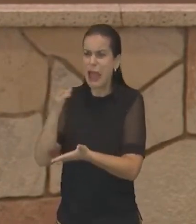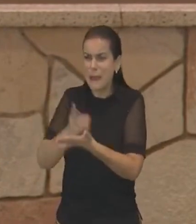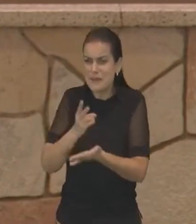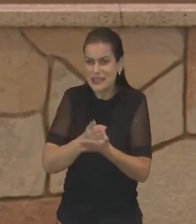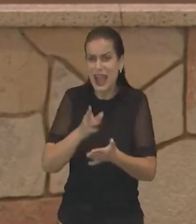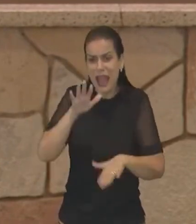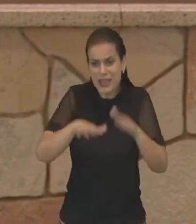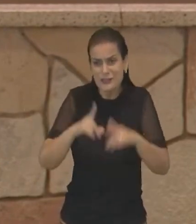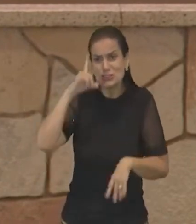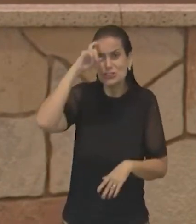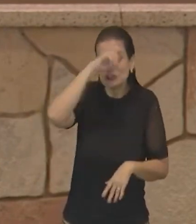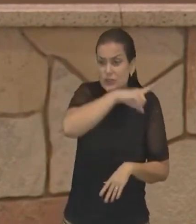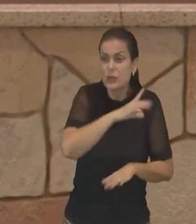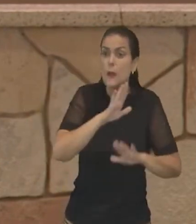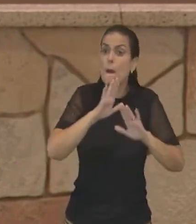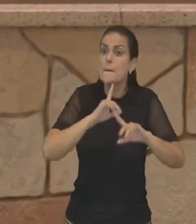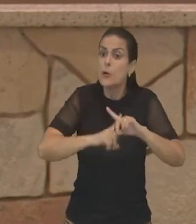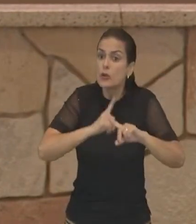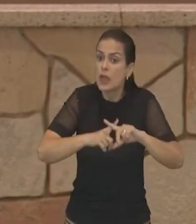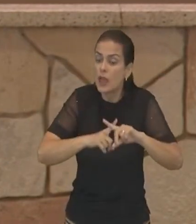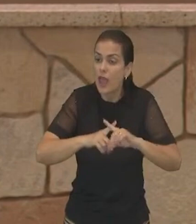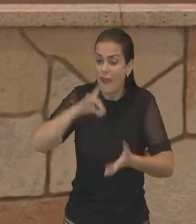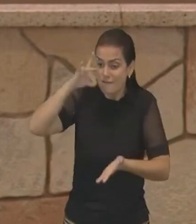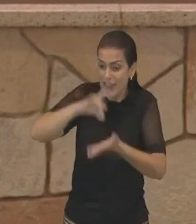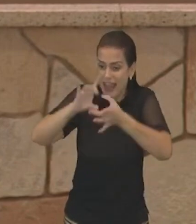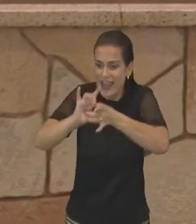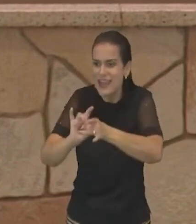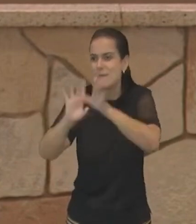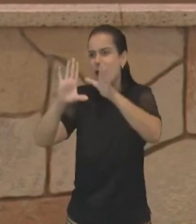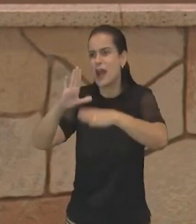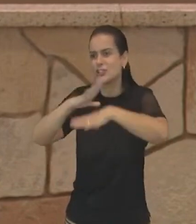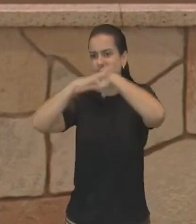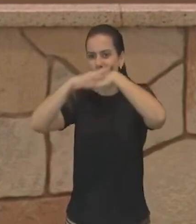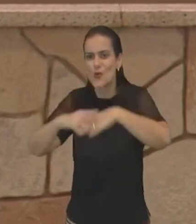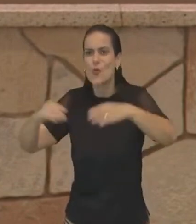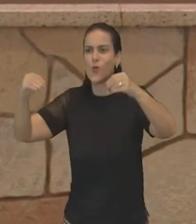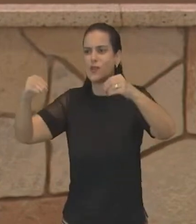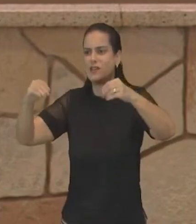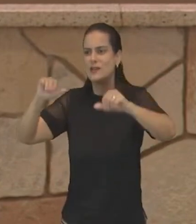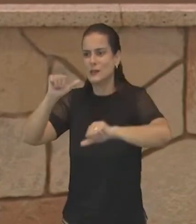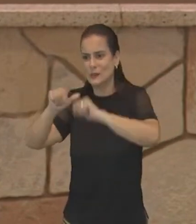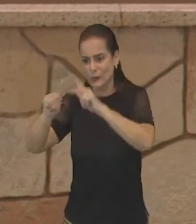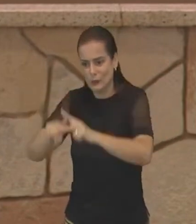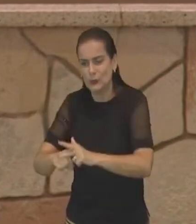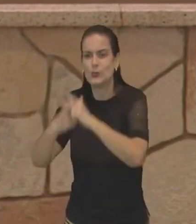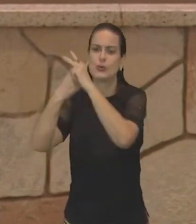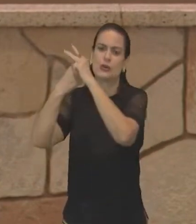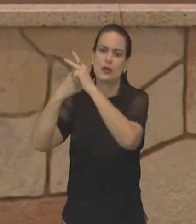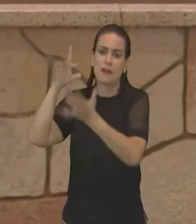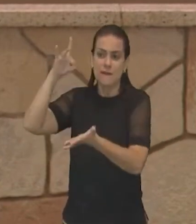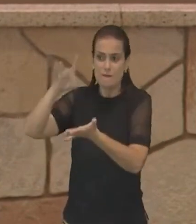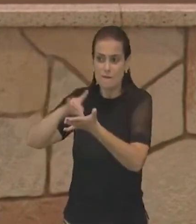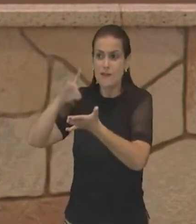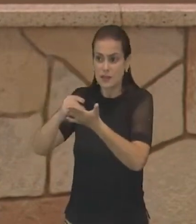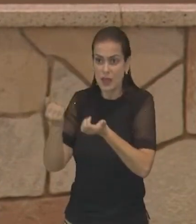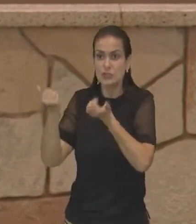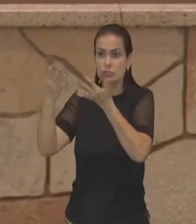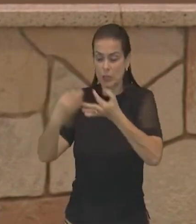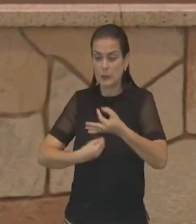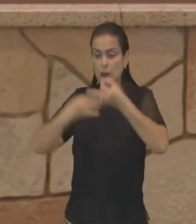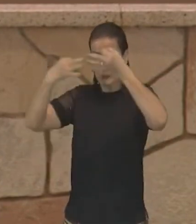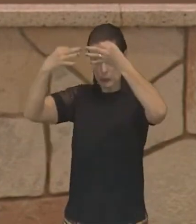a verdade liberta, a verdade cura, a verdade restaura, a verdade traz